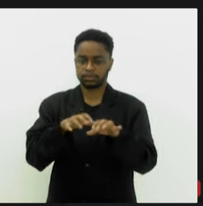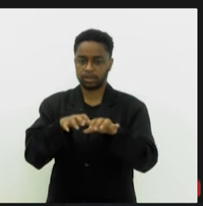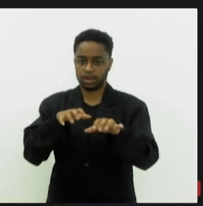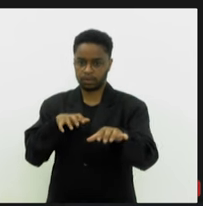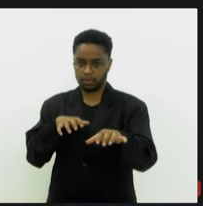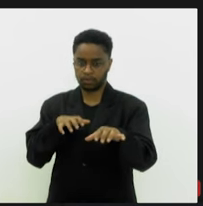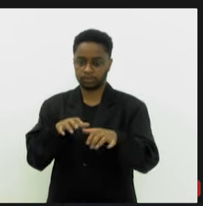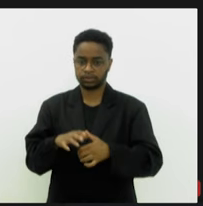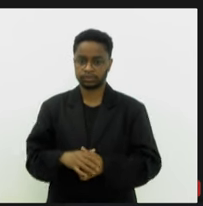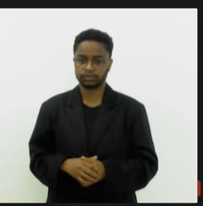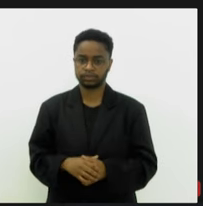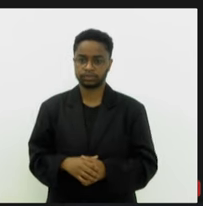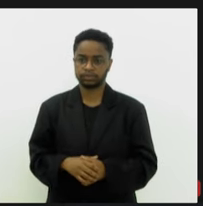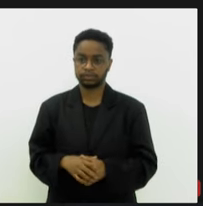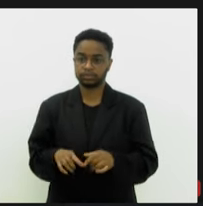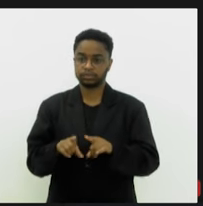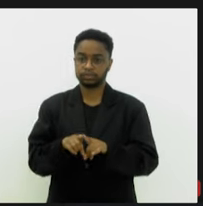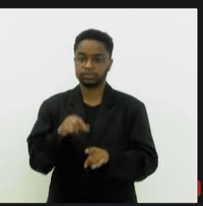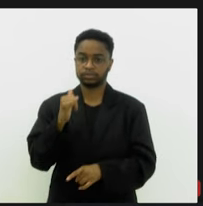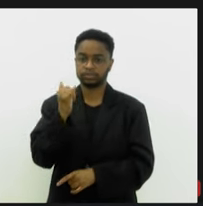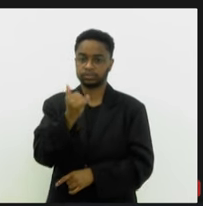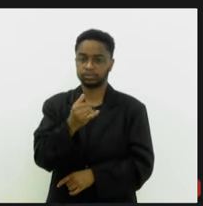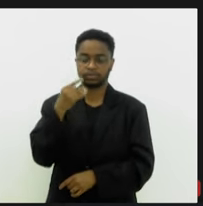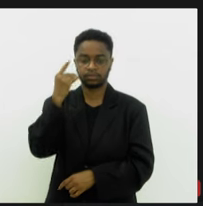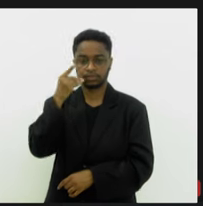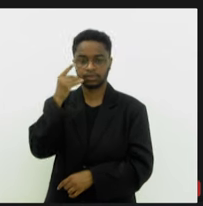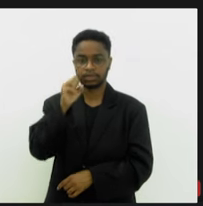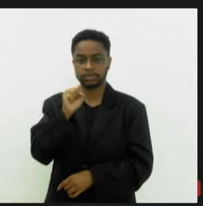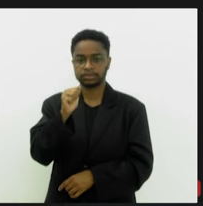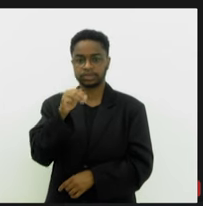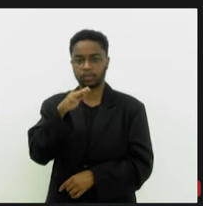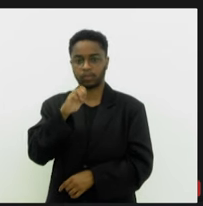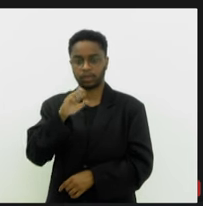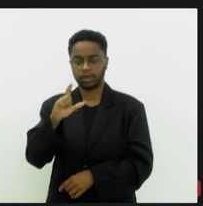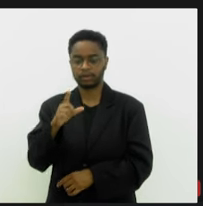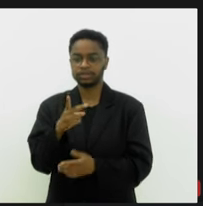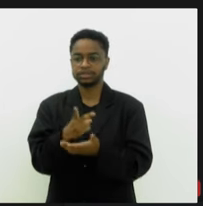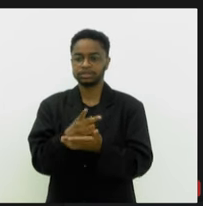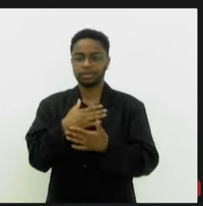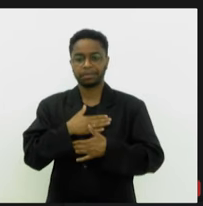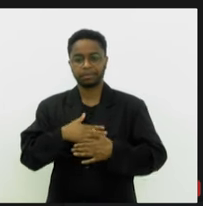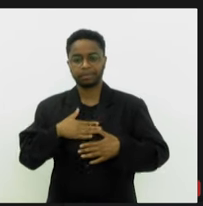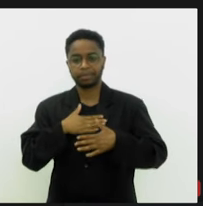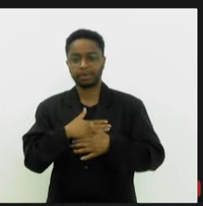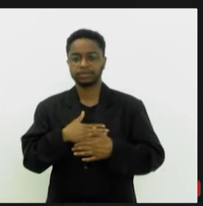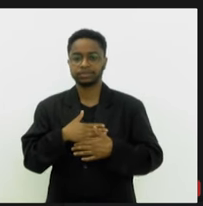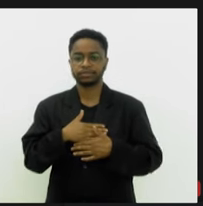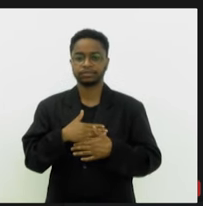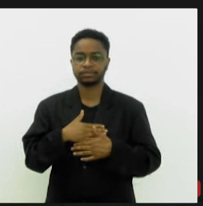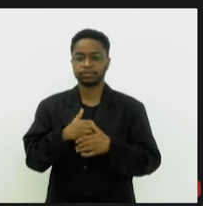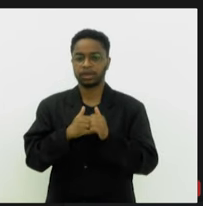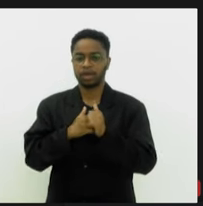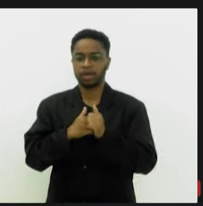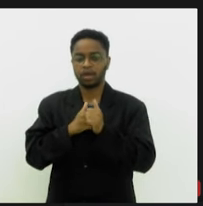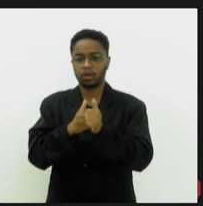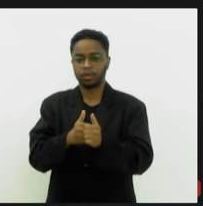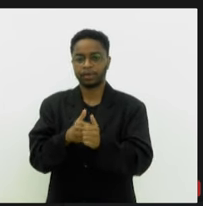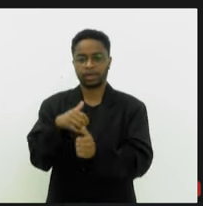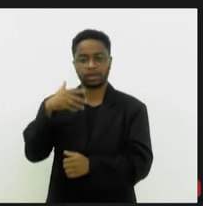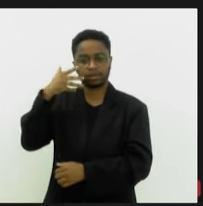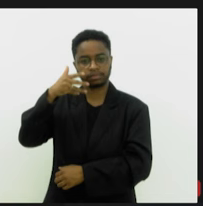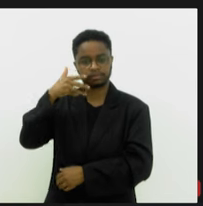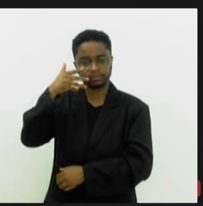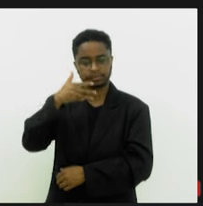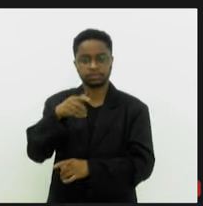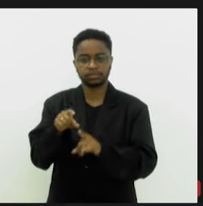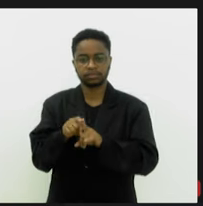remota. Dizer para o deputado Samuel Malafaia que é sempre um imenso prazer acompanhar as suas falas. É